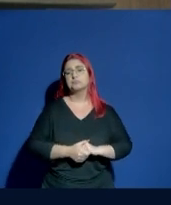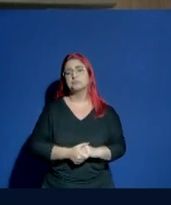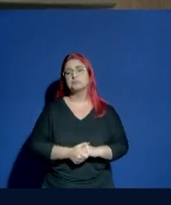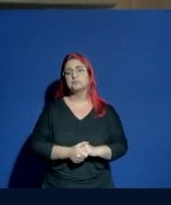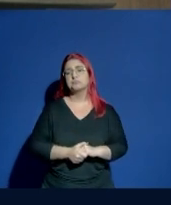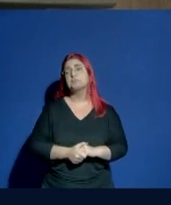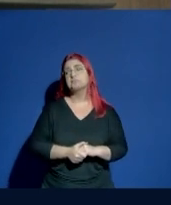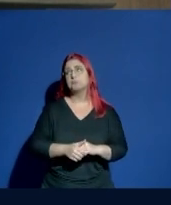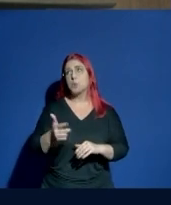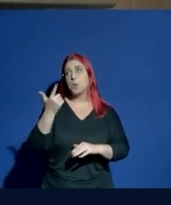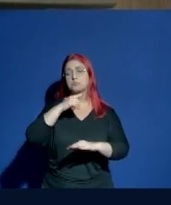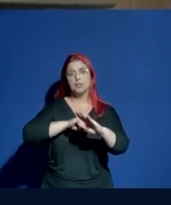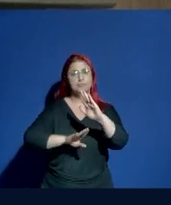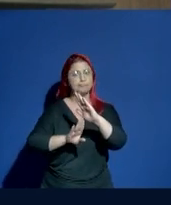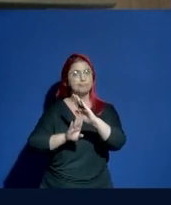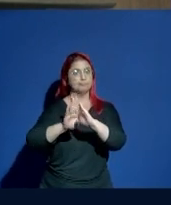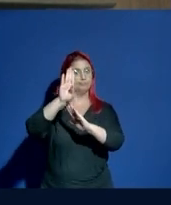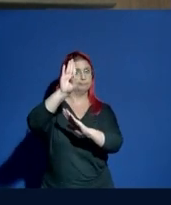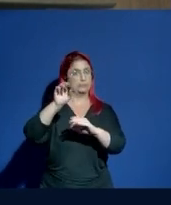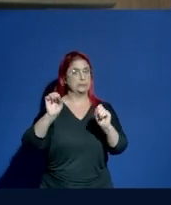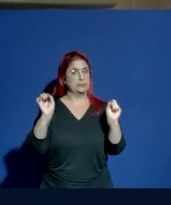termos muito sucesso, porque